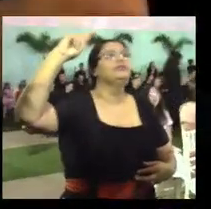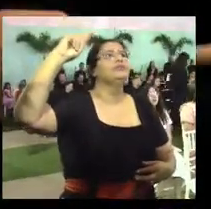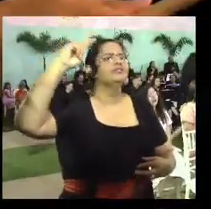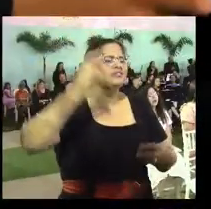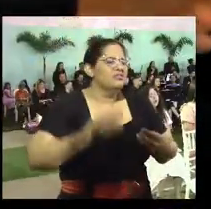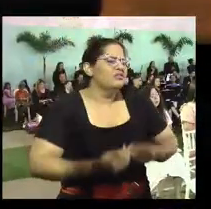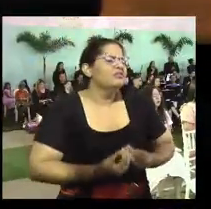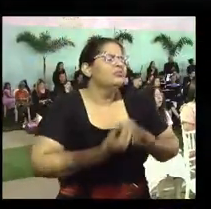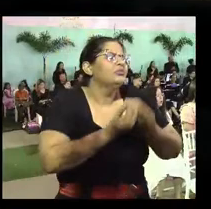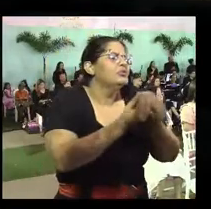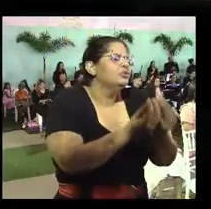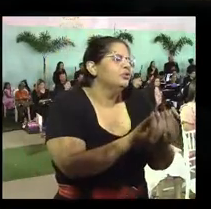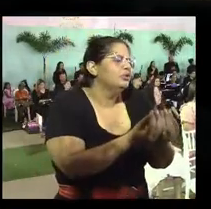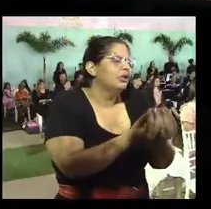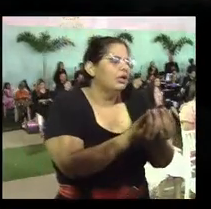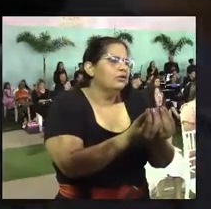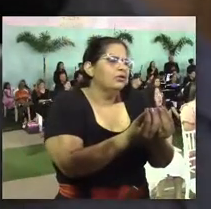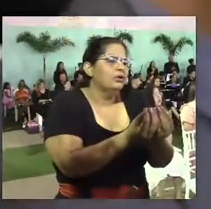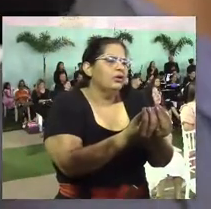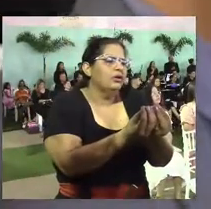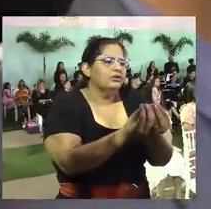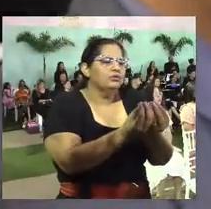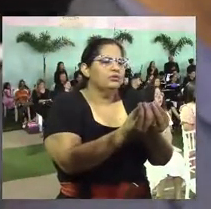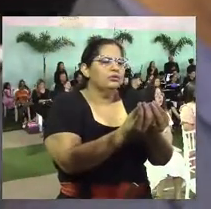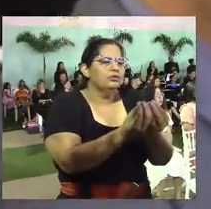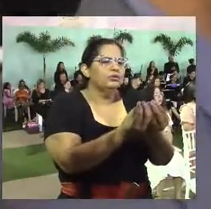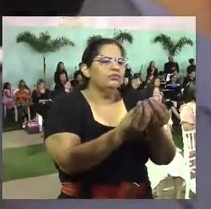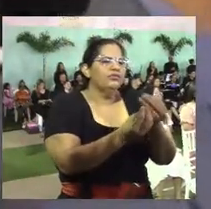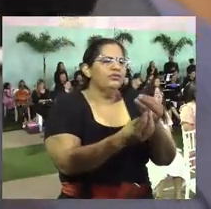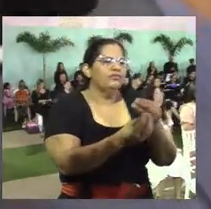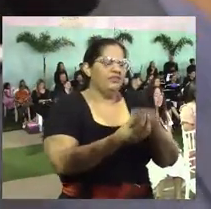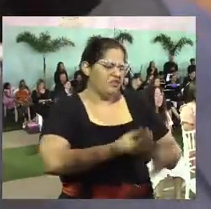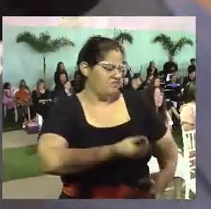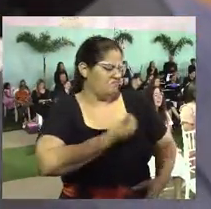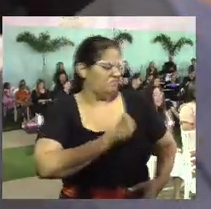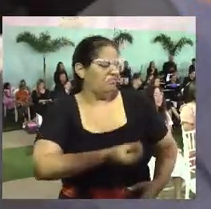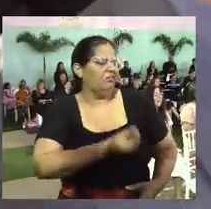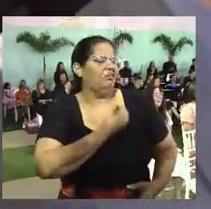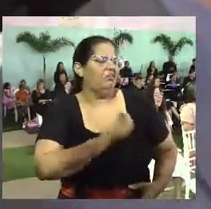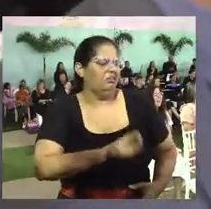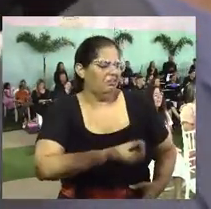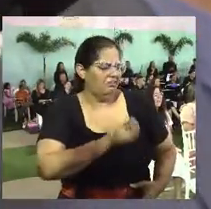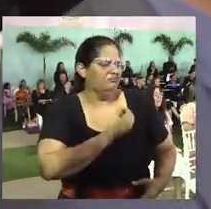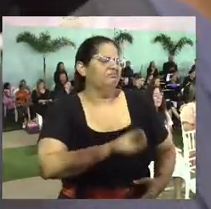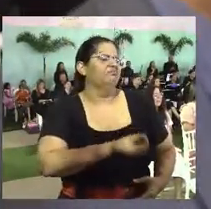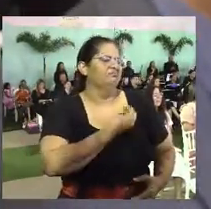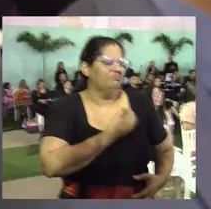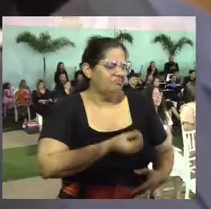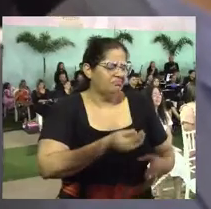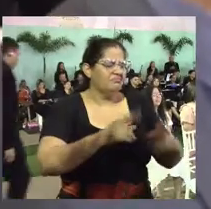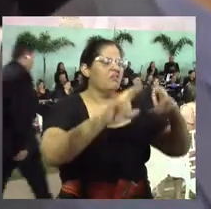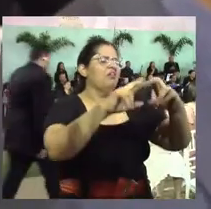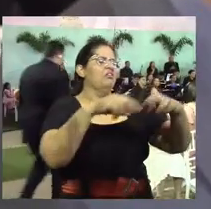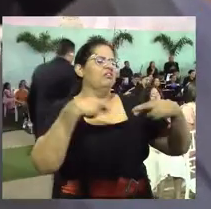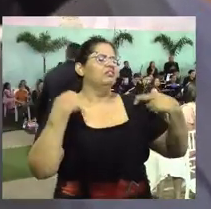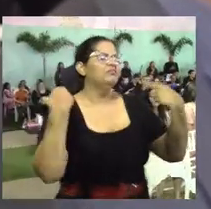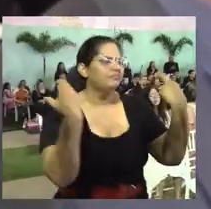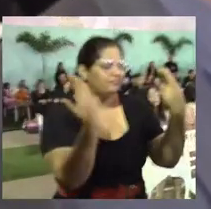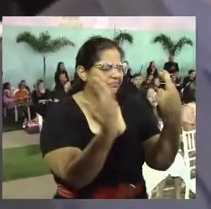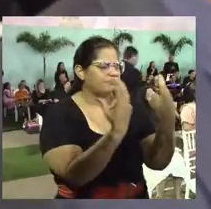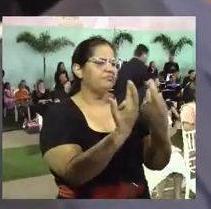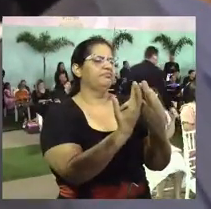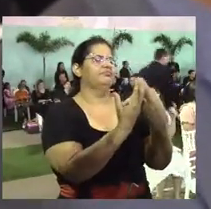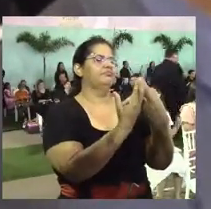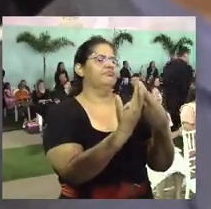te entregamos nosso viver rei dos reis